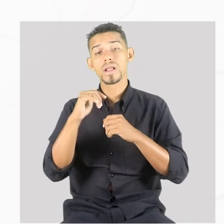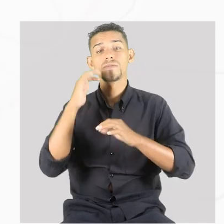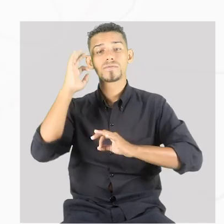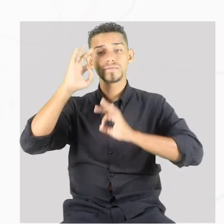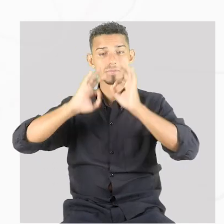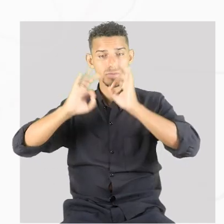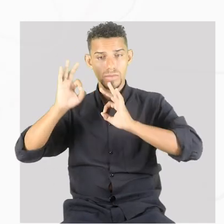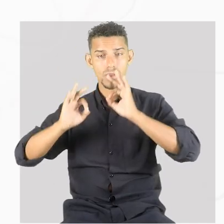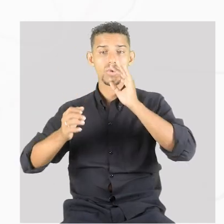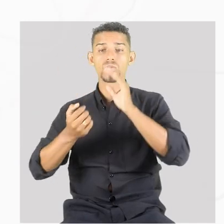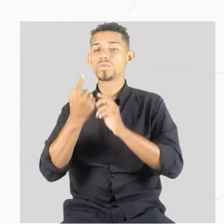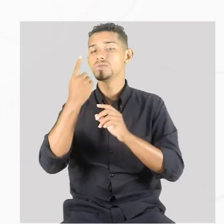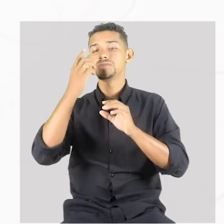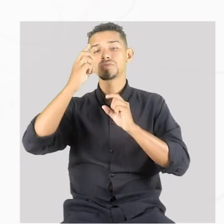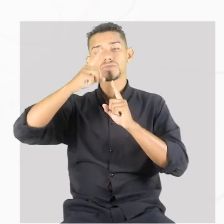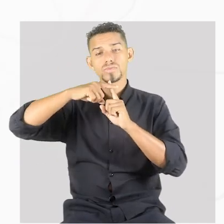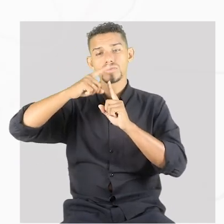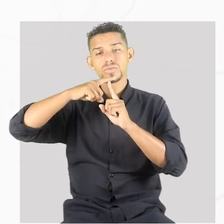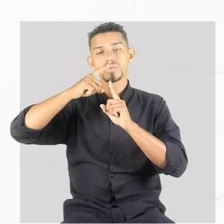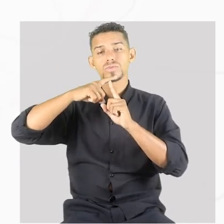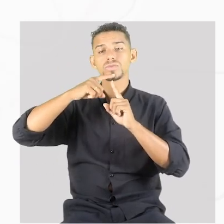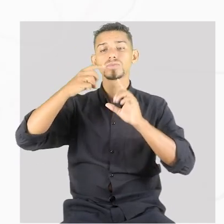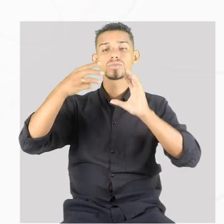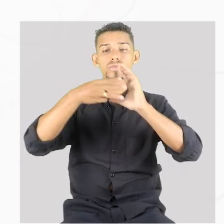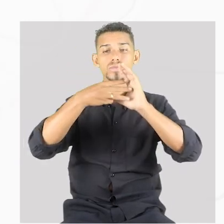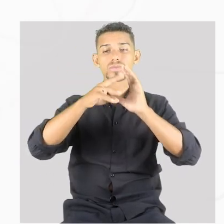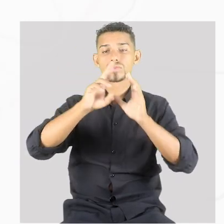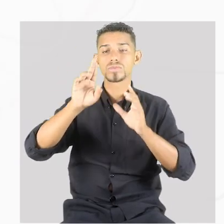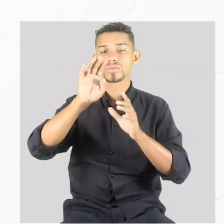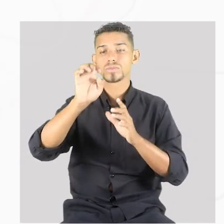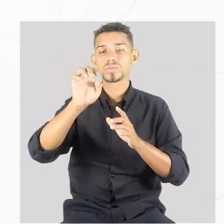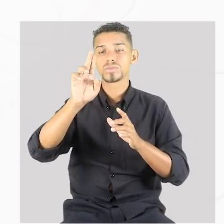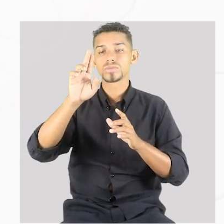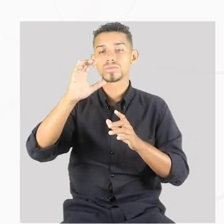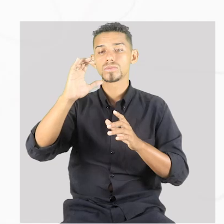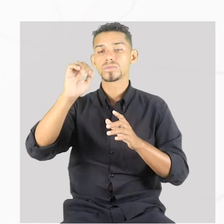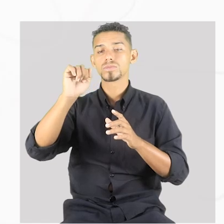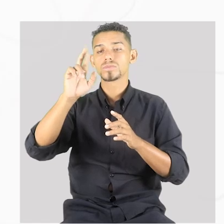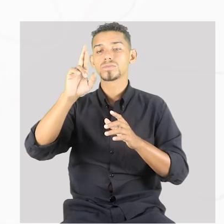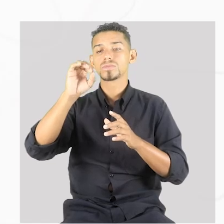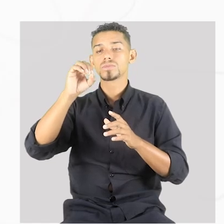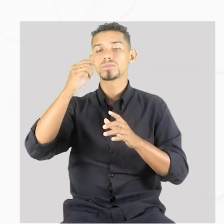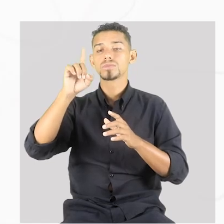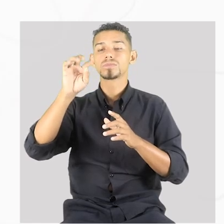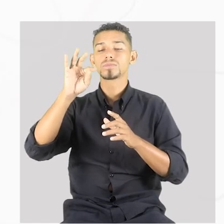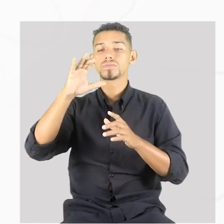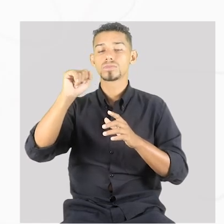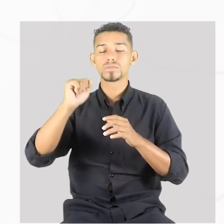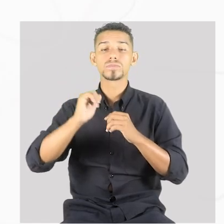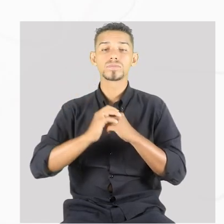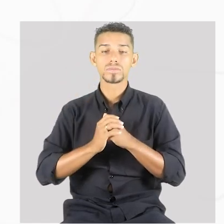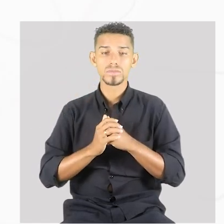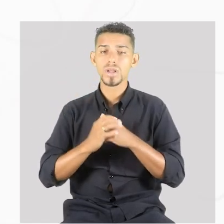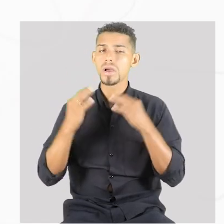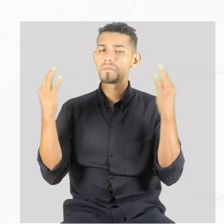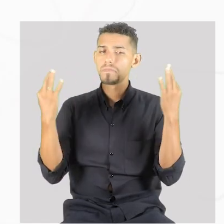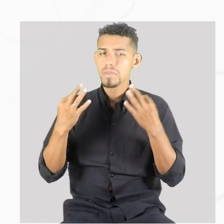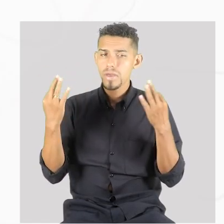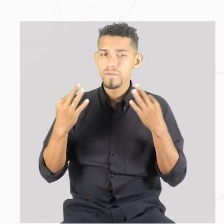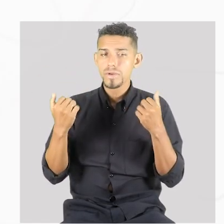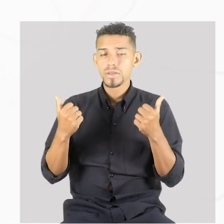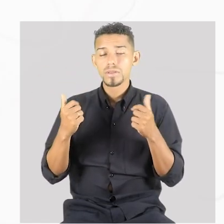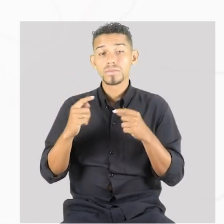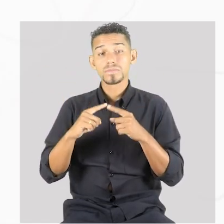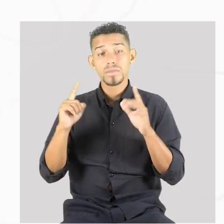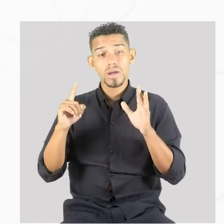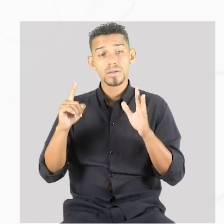um único tipo de célula, a célula eucariótica, né? São todos organismos eucariontes, perfeito, mas